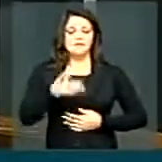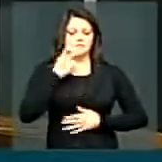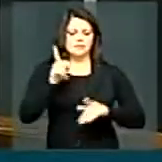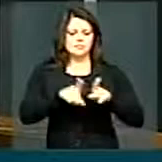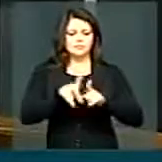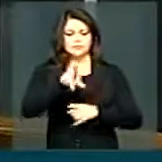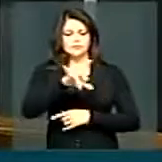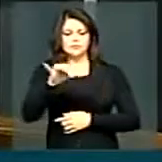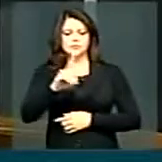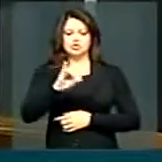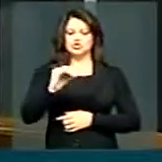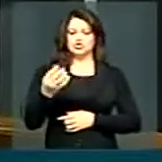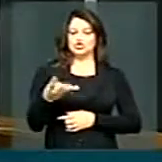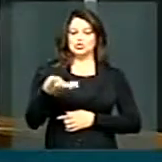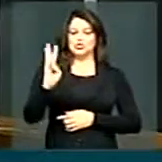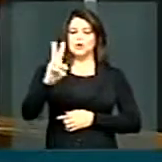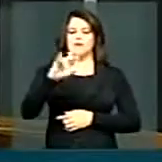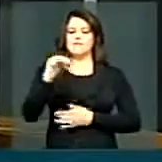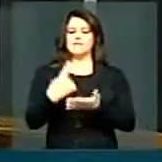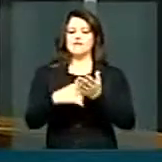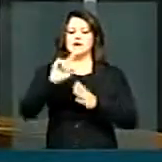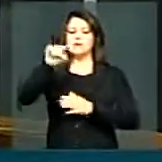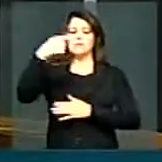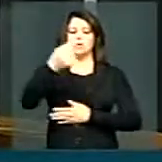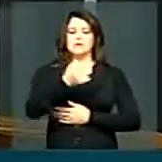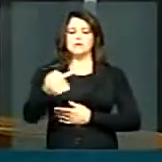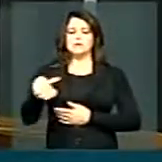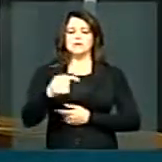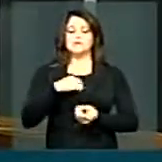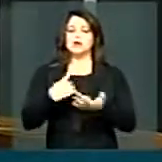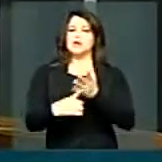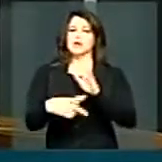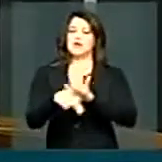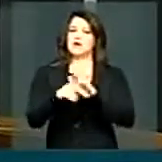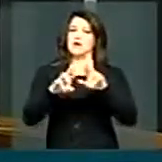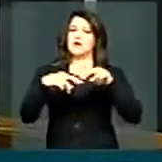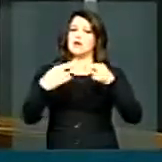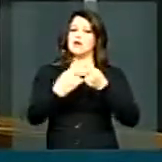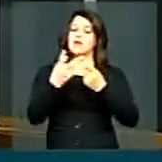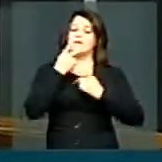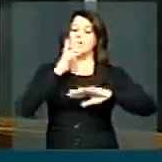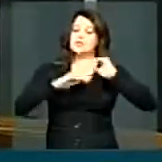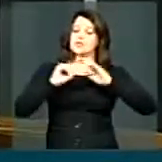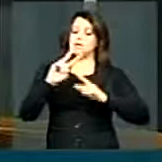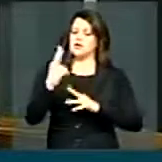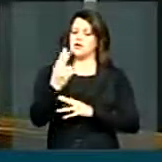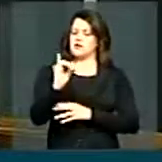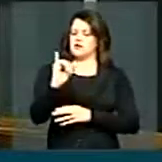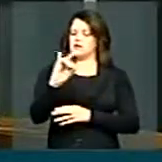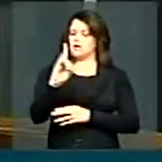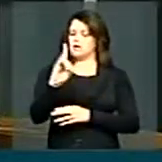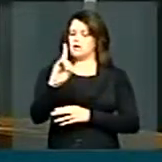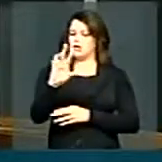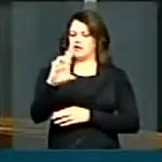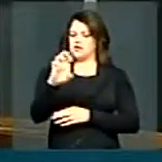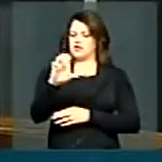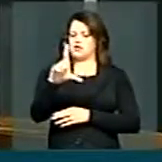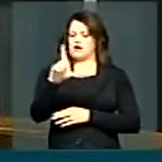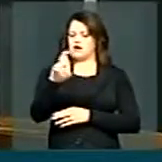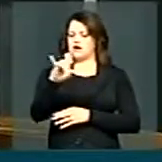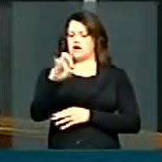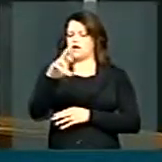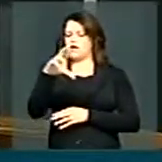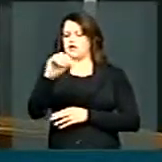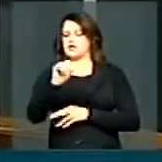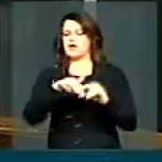que teremos no dia 4, que é na semana que vem, uma audiência pública sobre as hidrelétricas. Renovo aqui o